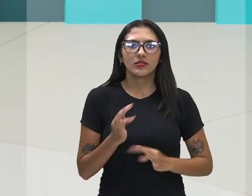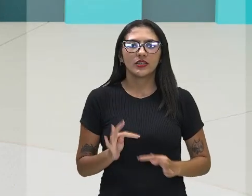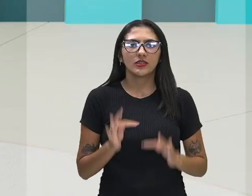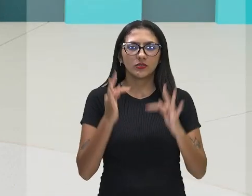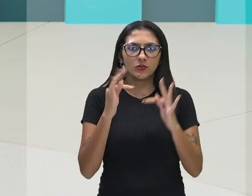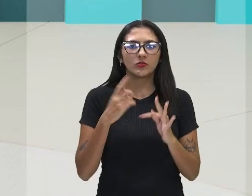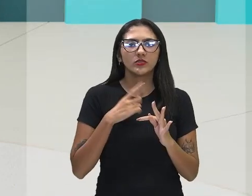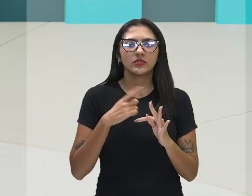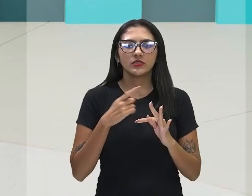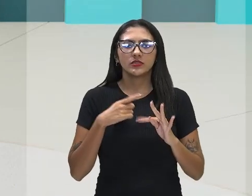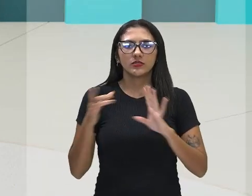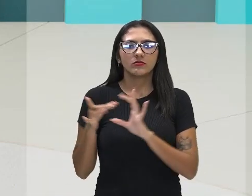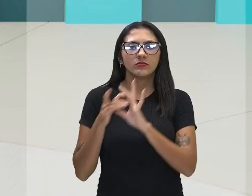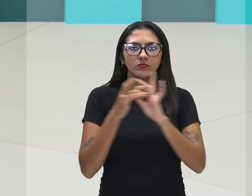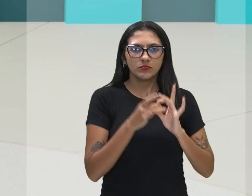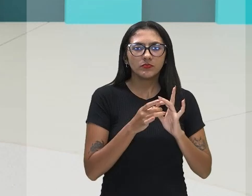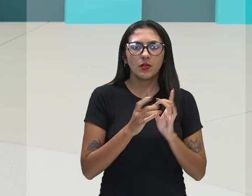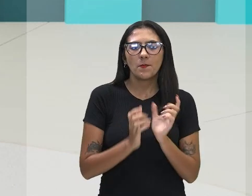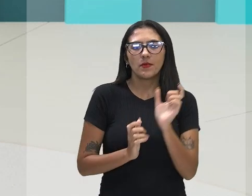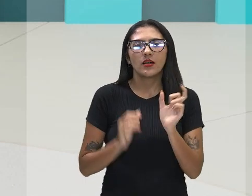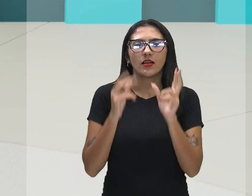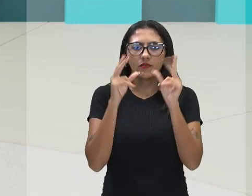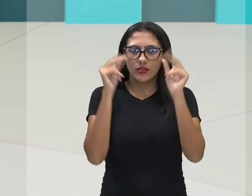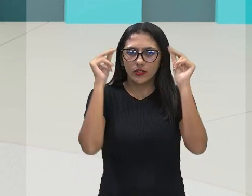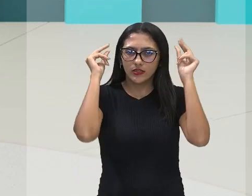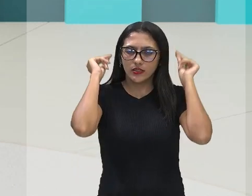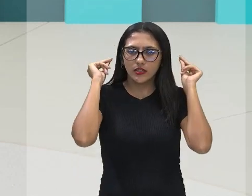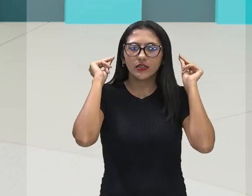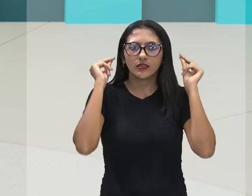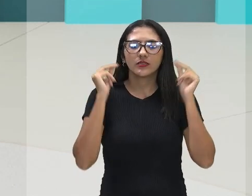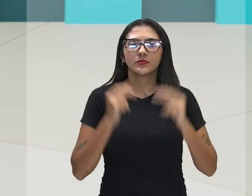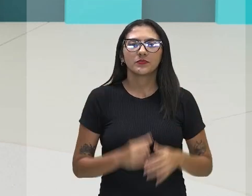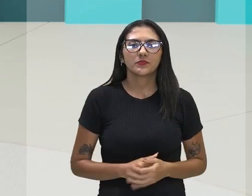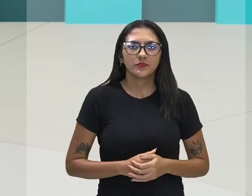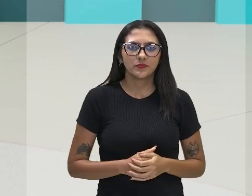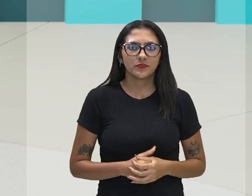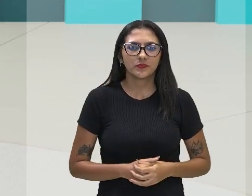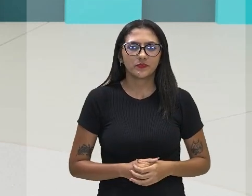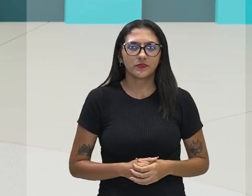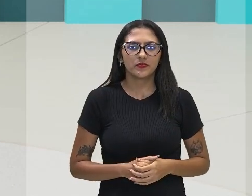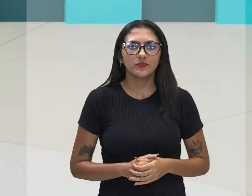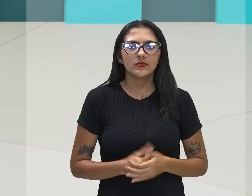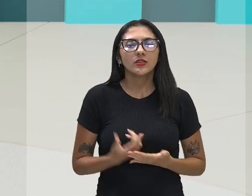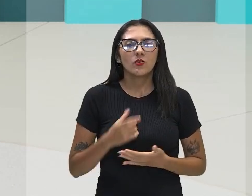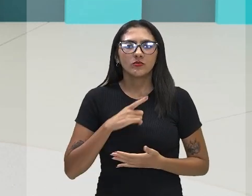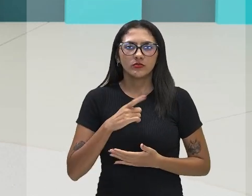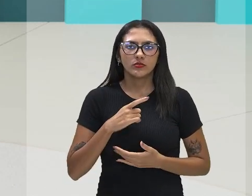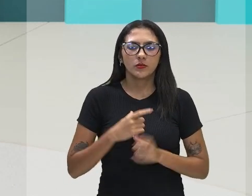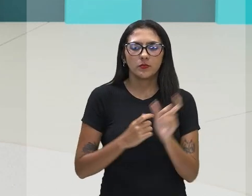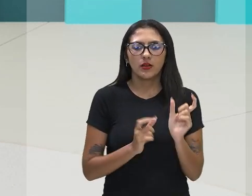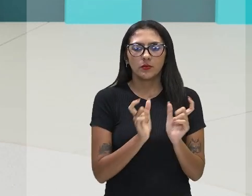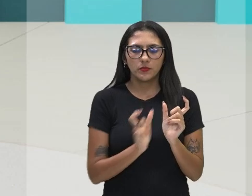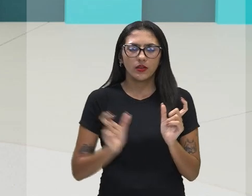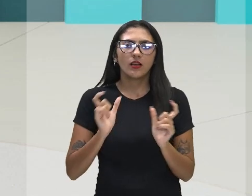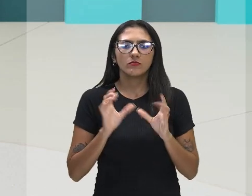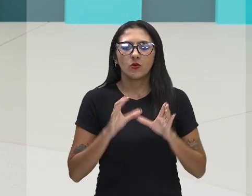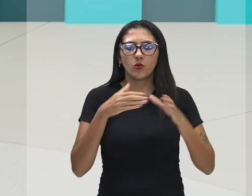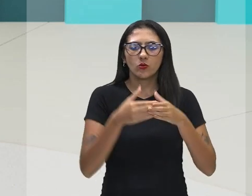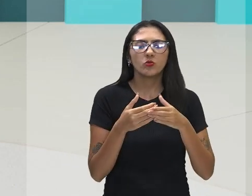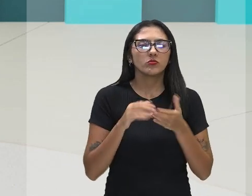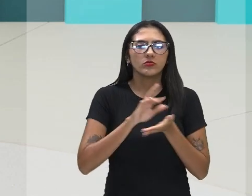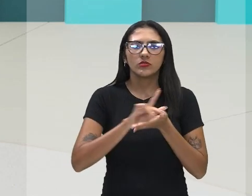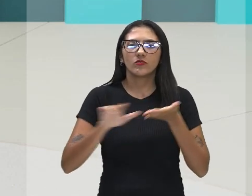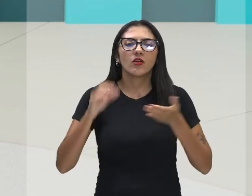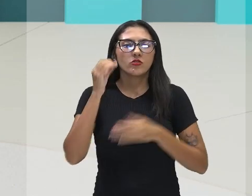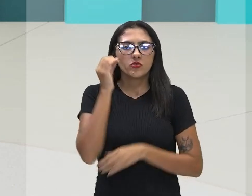também com logos, né, que é o conjunto de saberes ou estudo. Então, nós vamos utilizar aí o conjunto de saberes da arte, da